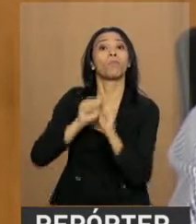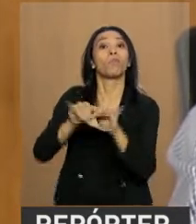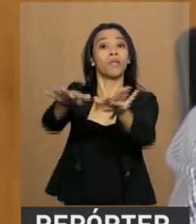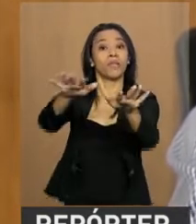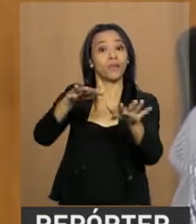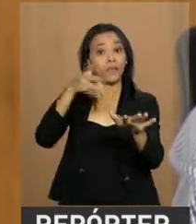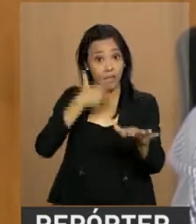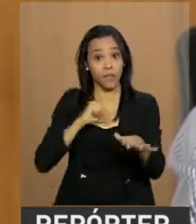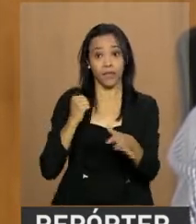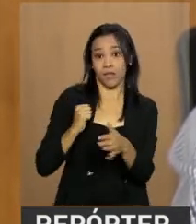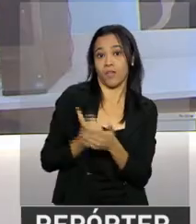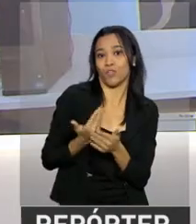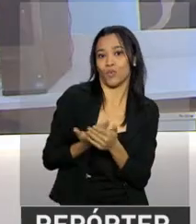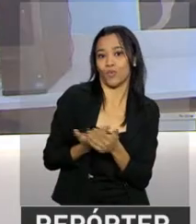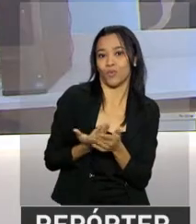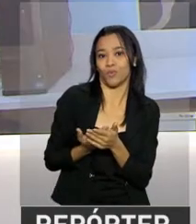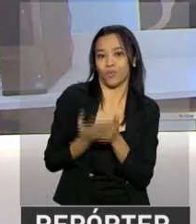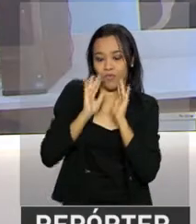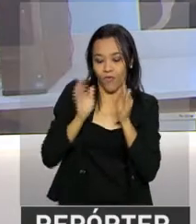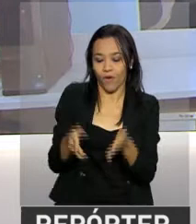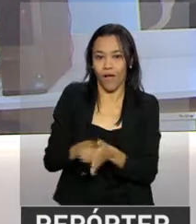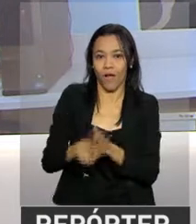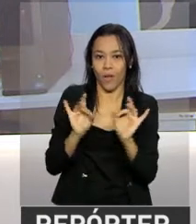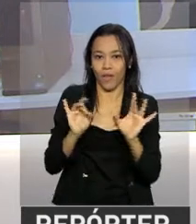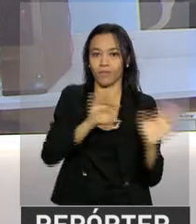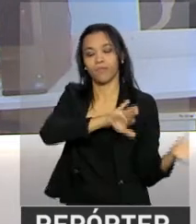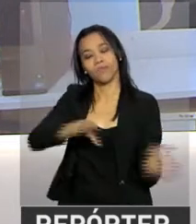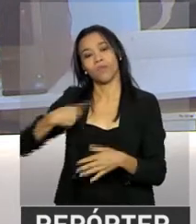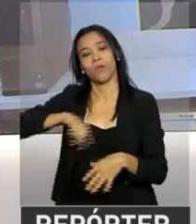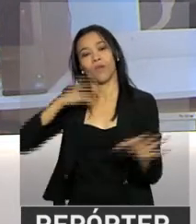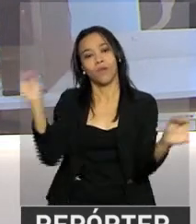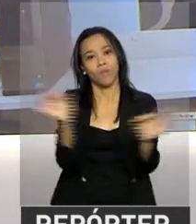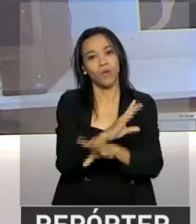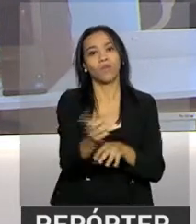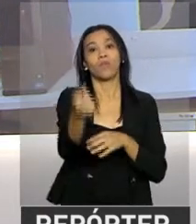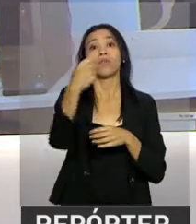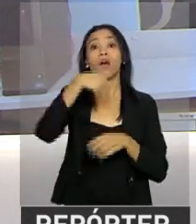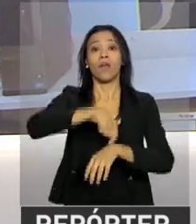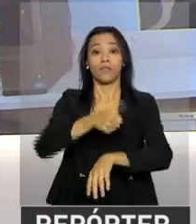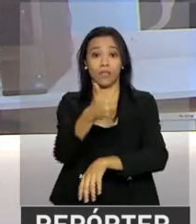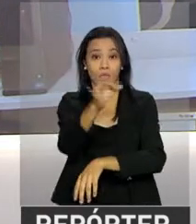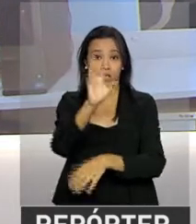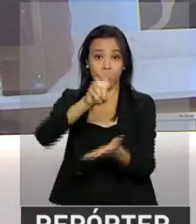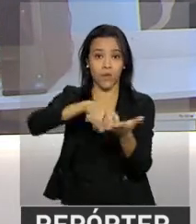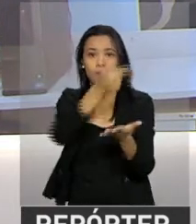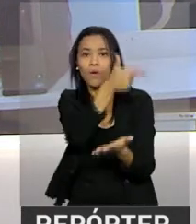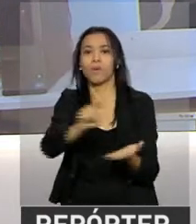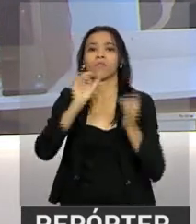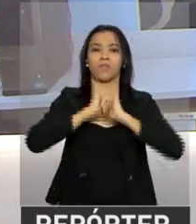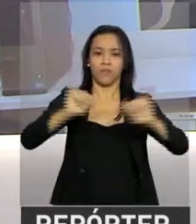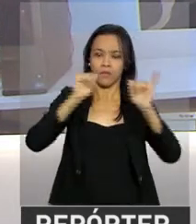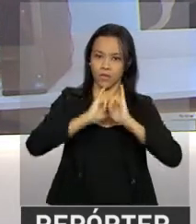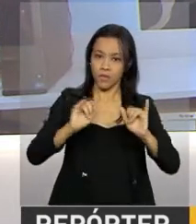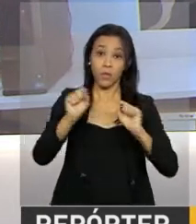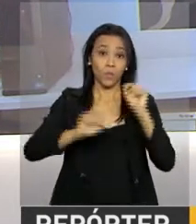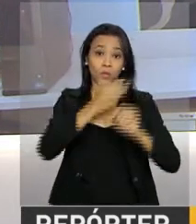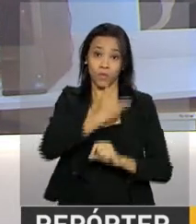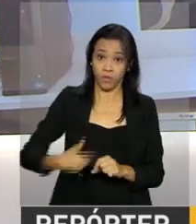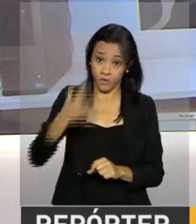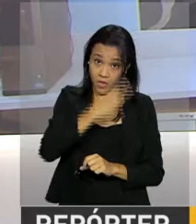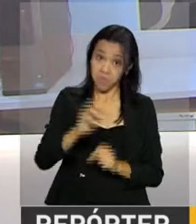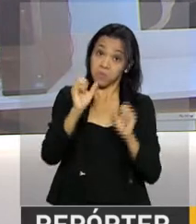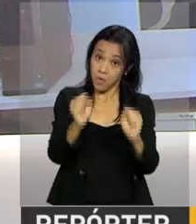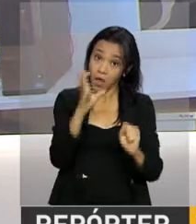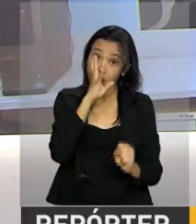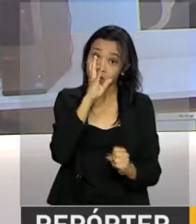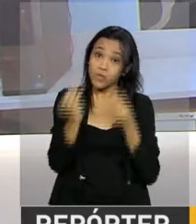É quem tem bolsa de estudos. E nós ficamos por aqui. Voltamos às 10 da manhã com outras informações do governo federal.